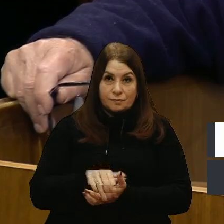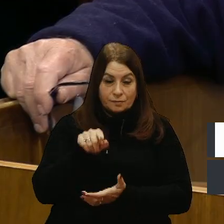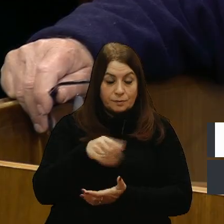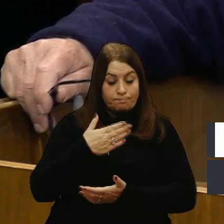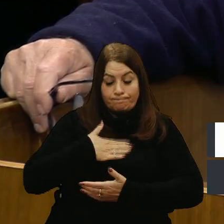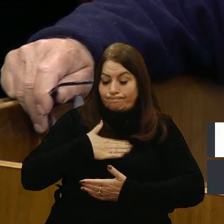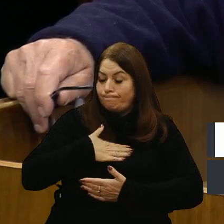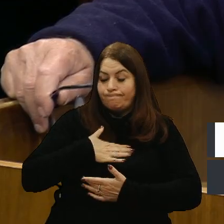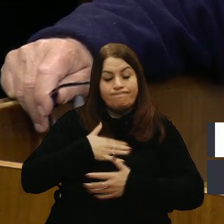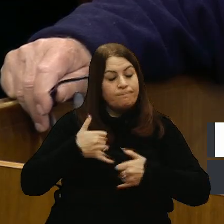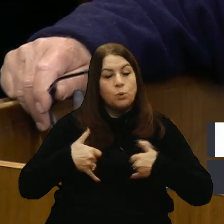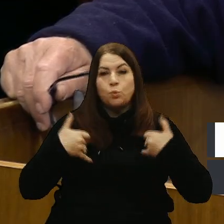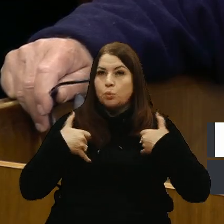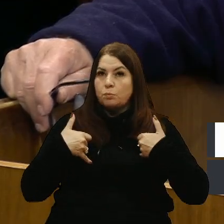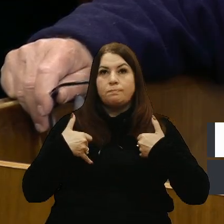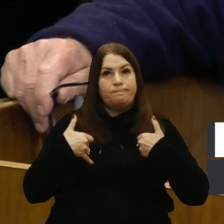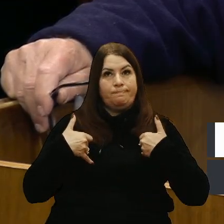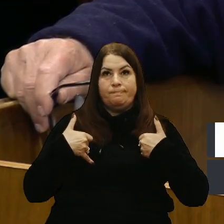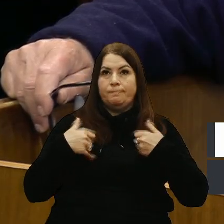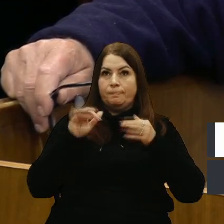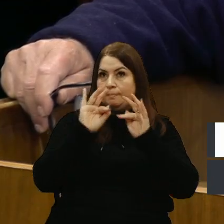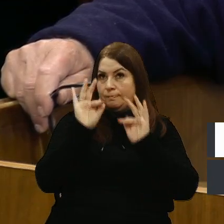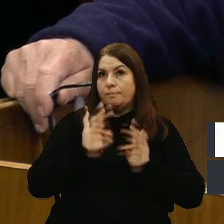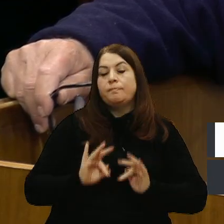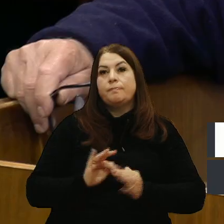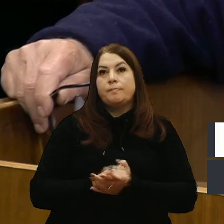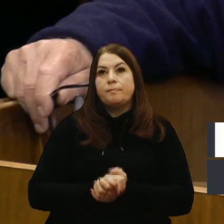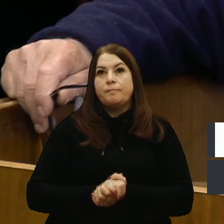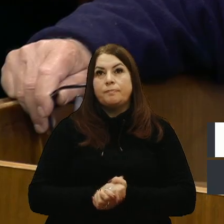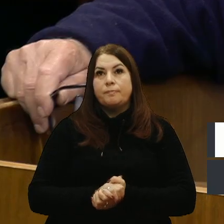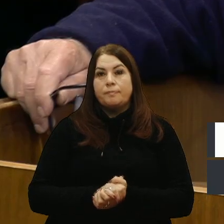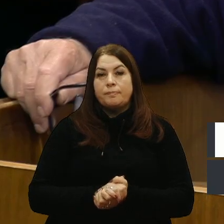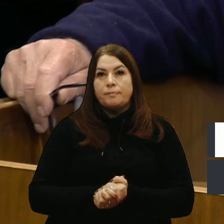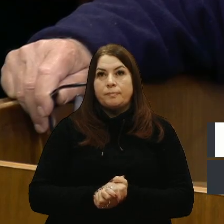para mim, é um orgulho, eu fico muito feliz,